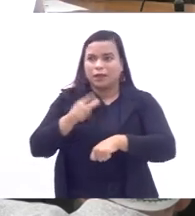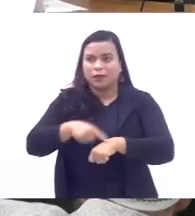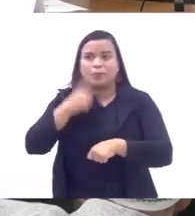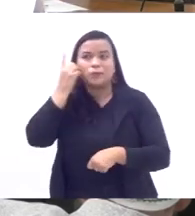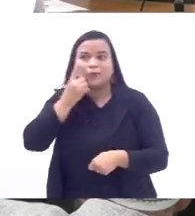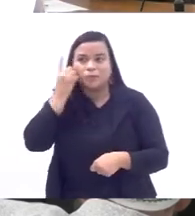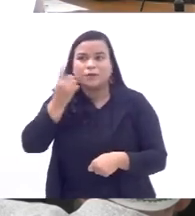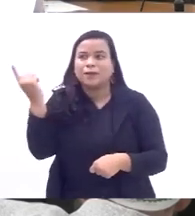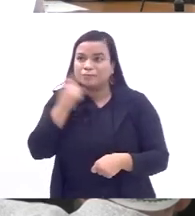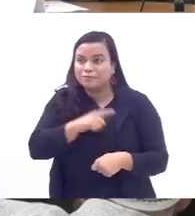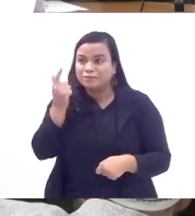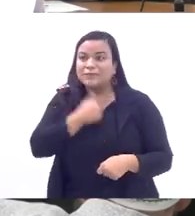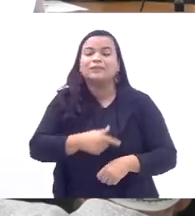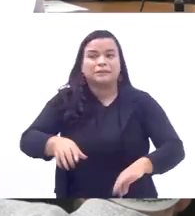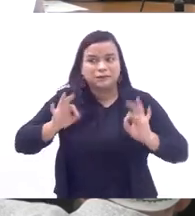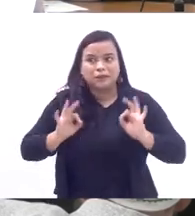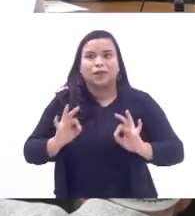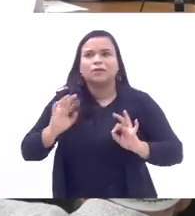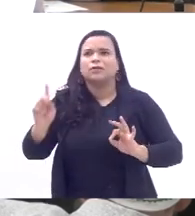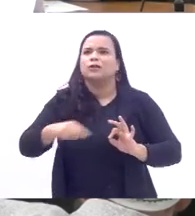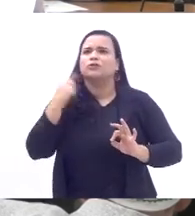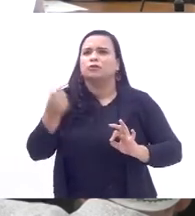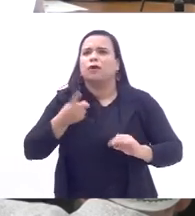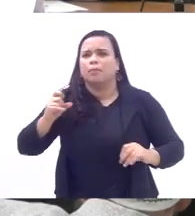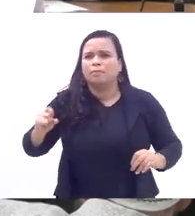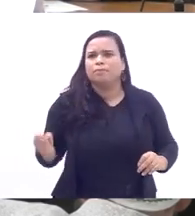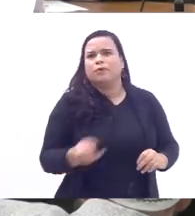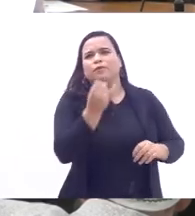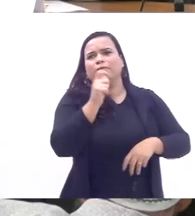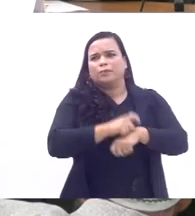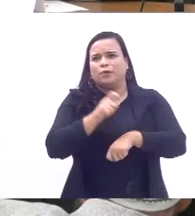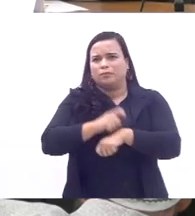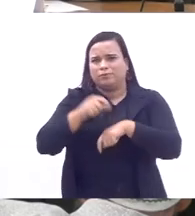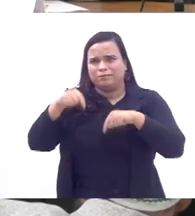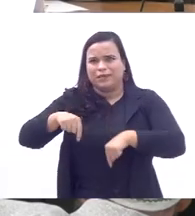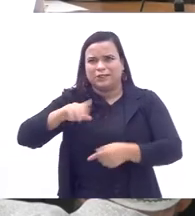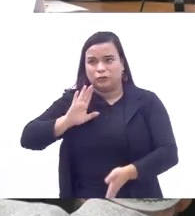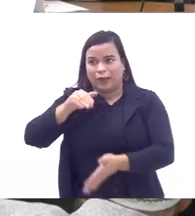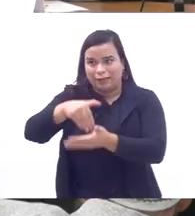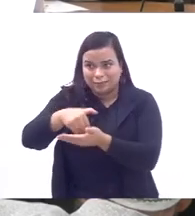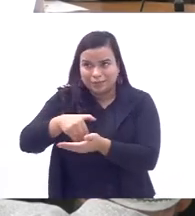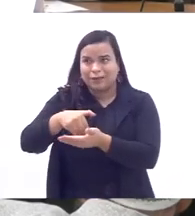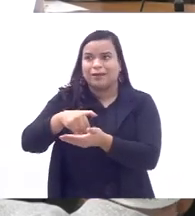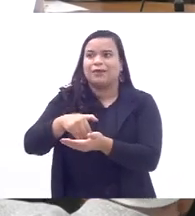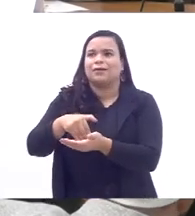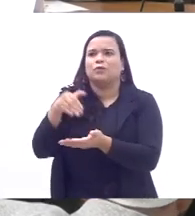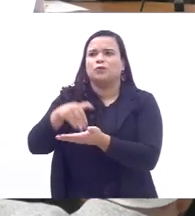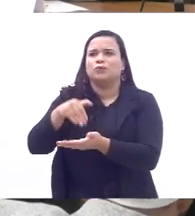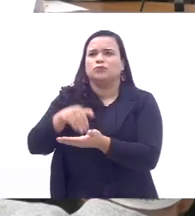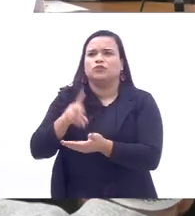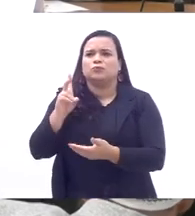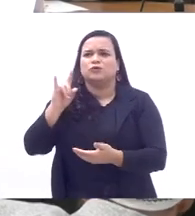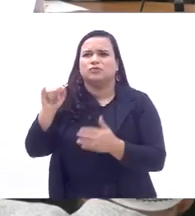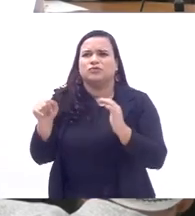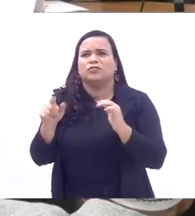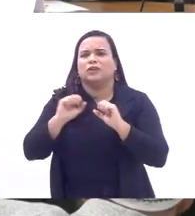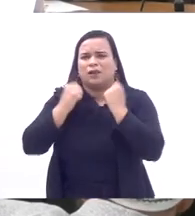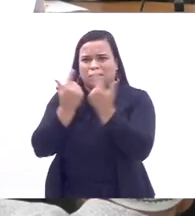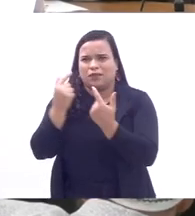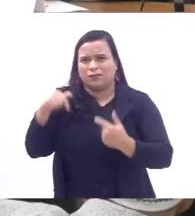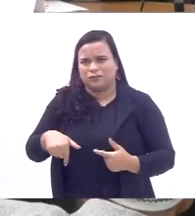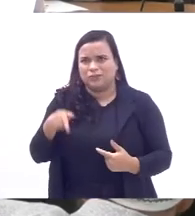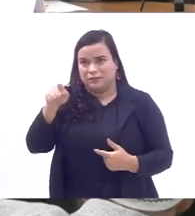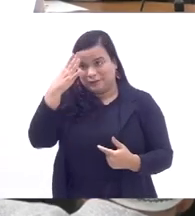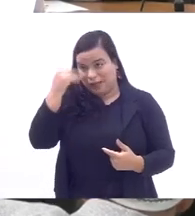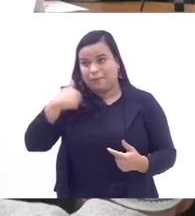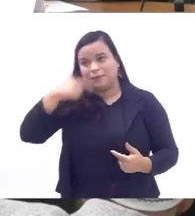deputado e tenha certeza que a gente vai aproveitar desse momento até o último dia. Exposição. Aqui na Alerj. Você sabe